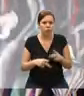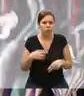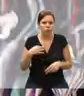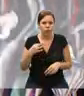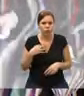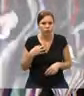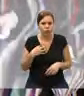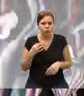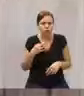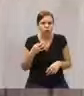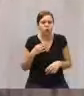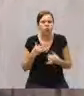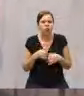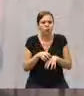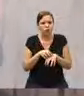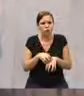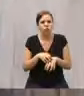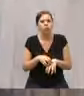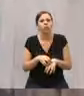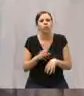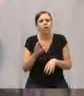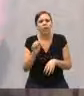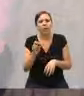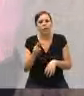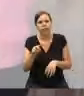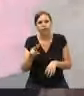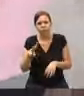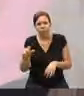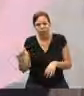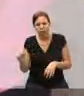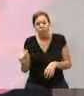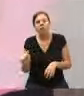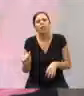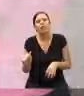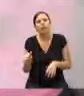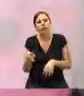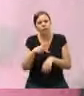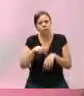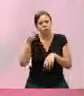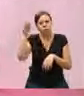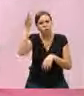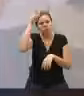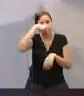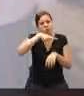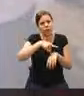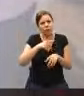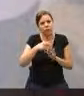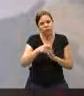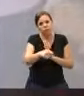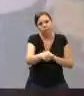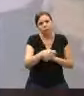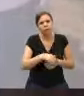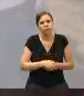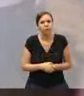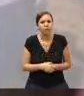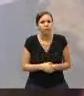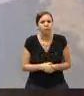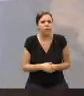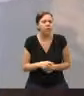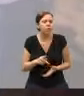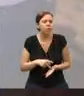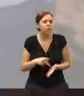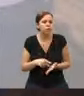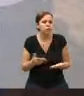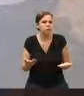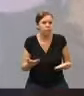voluntários, de caravaneiros, né? Nós temos caravanas fraternas que saem para esses países mensalmente. Então, na verdade,